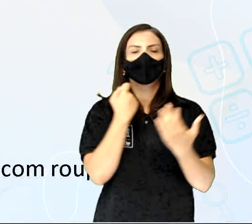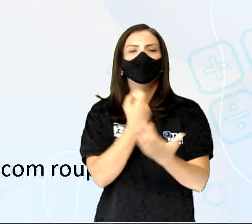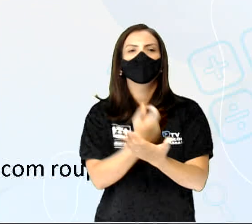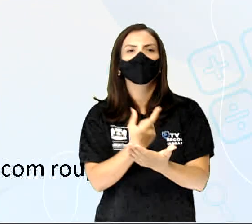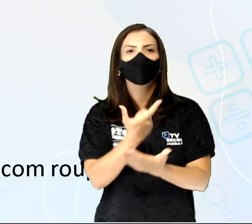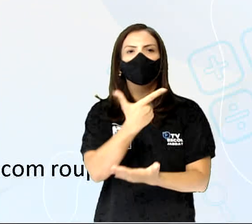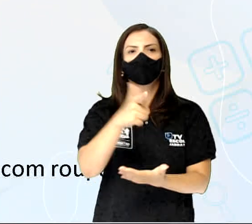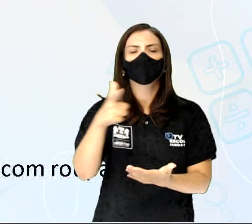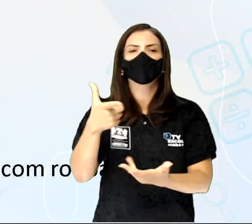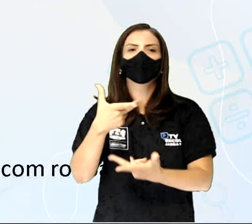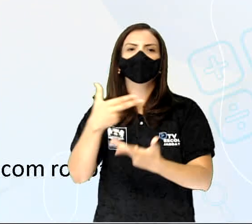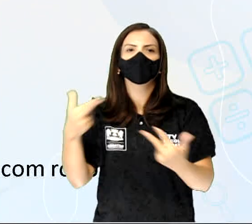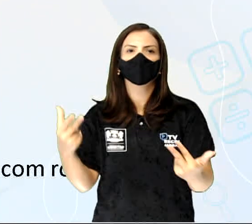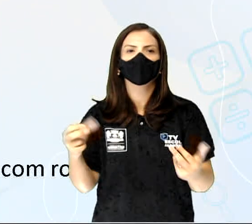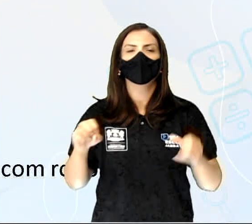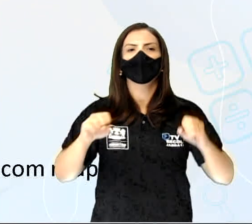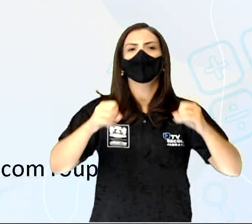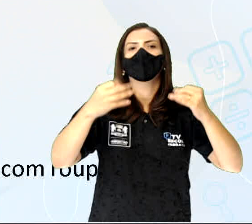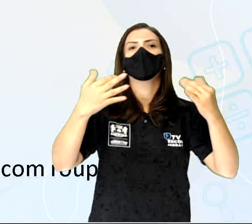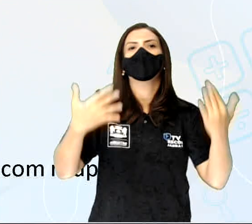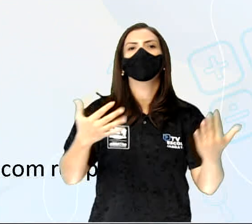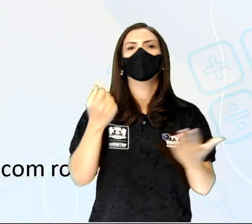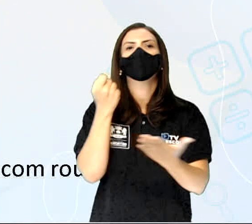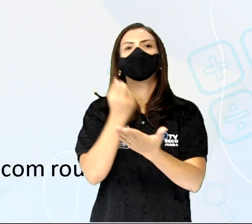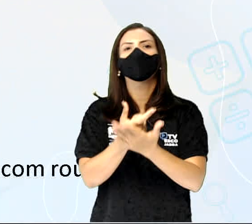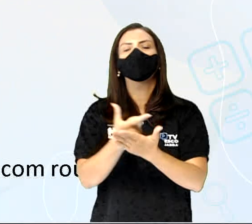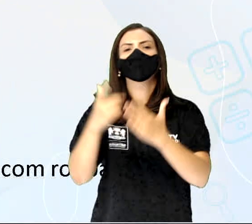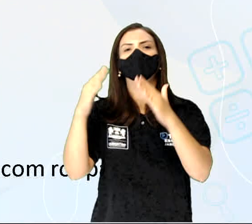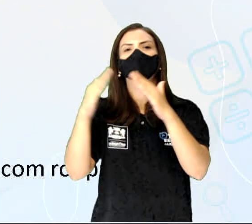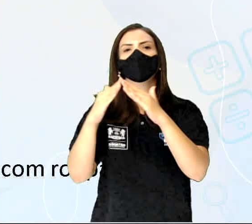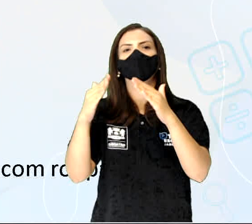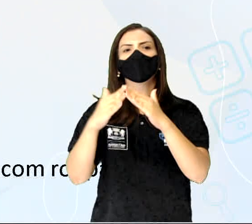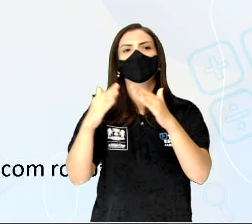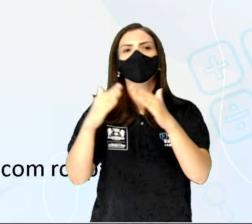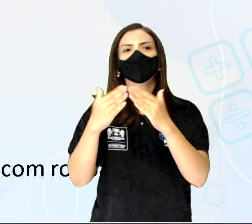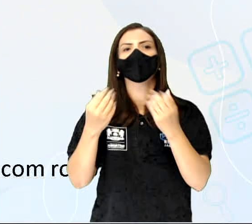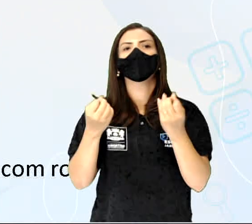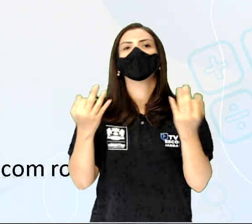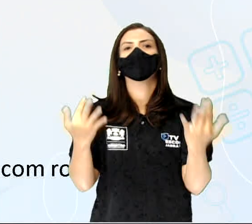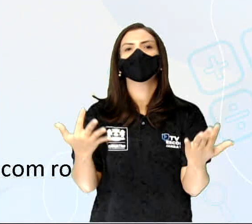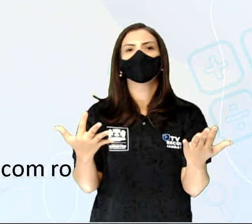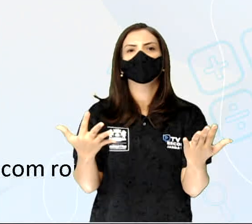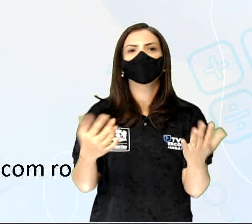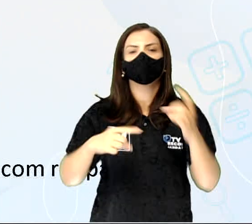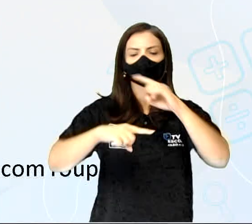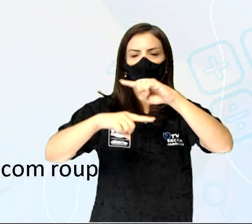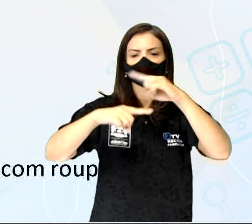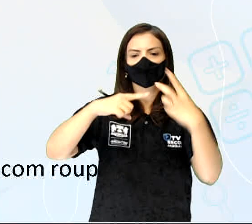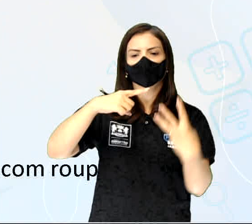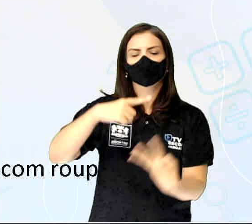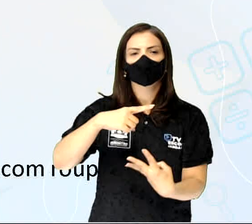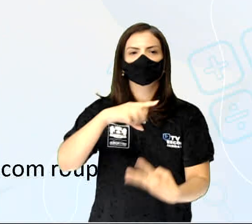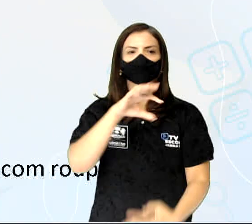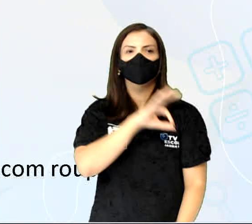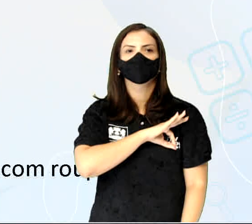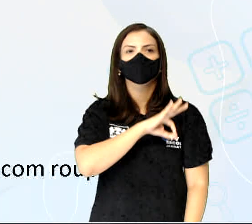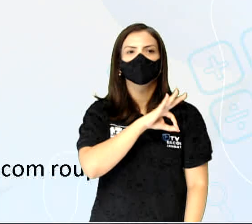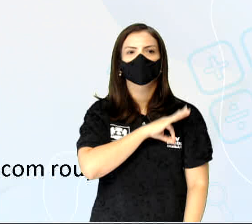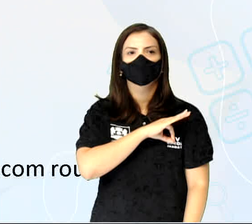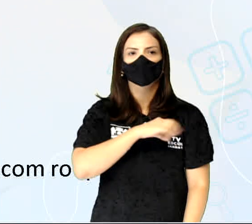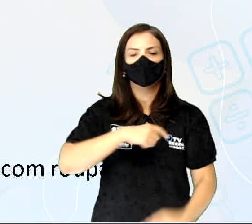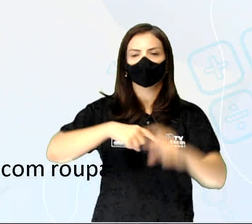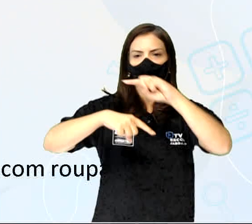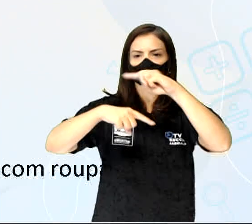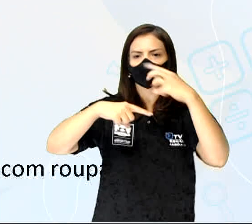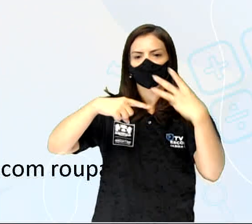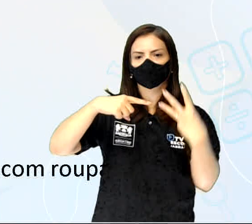com moradia? Então ele fala que foi o quanto, gente? Ele gastou com moradia 1/3 desse dinheiro. Então você faz